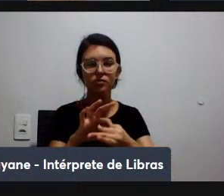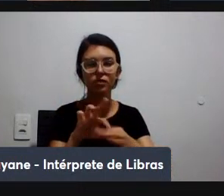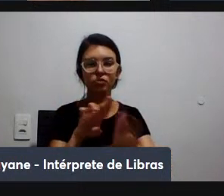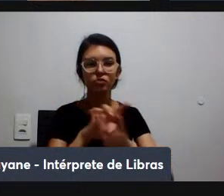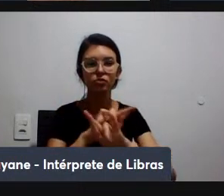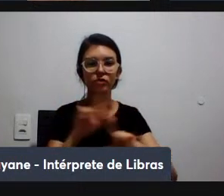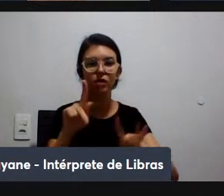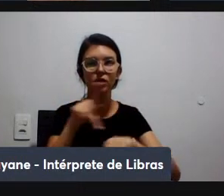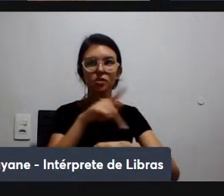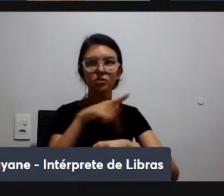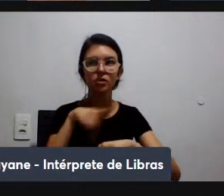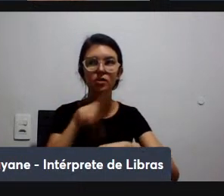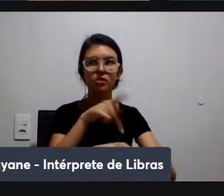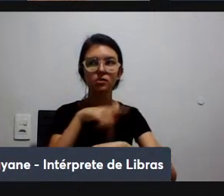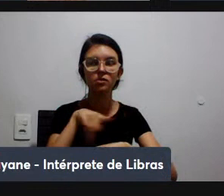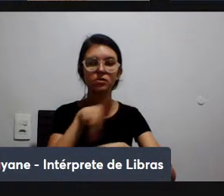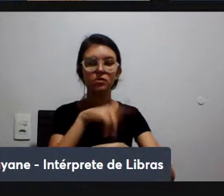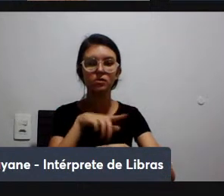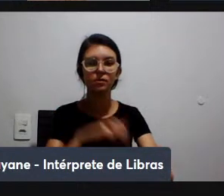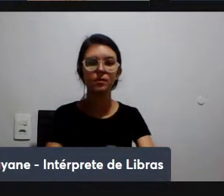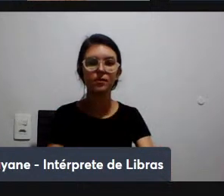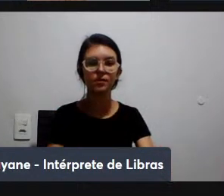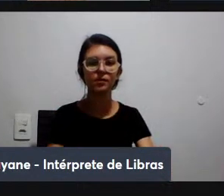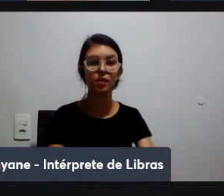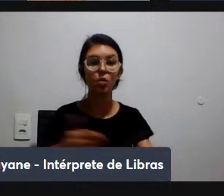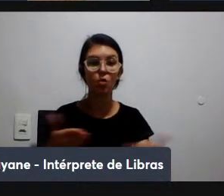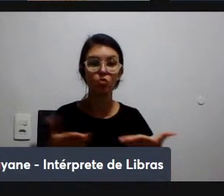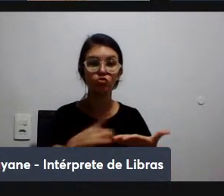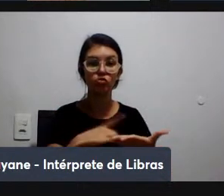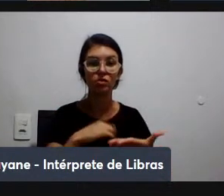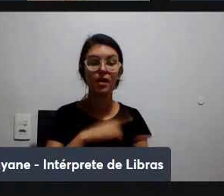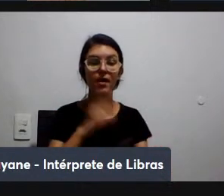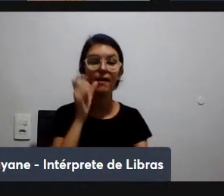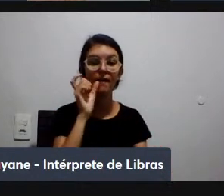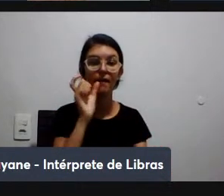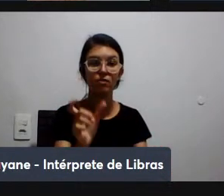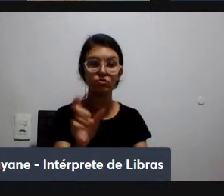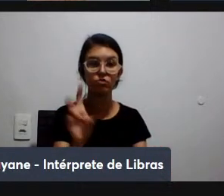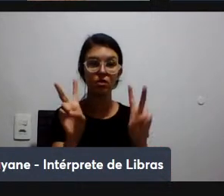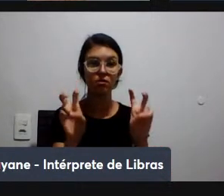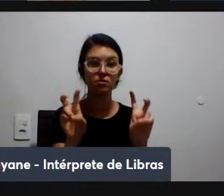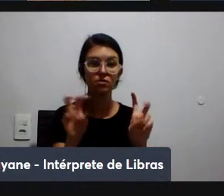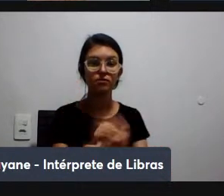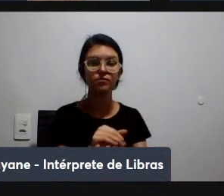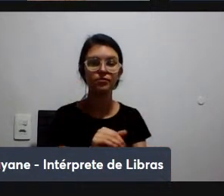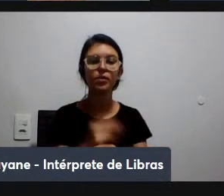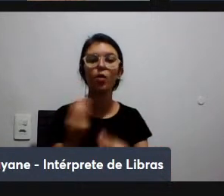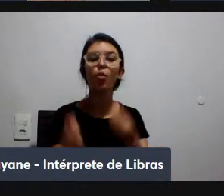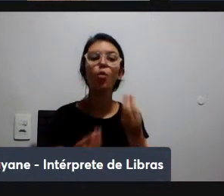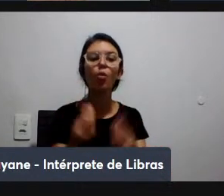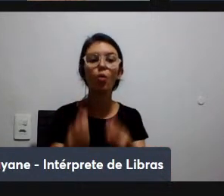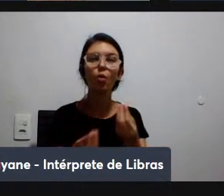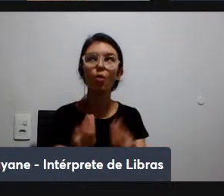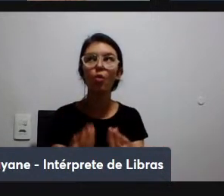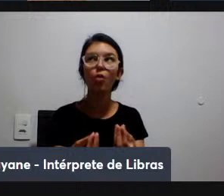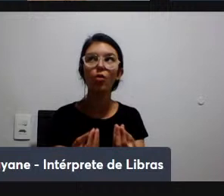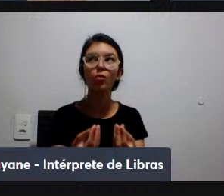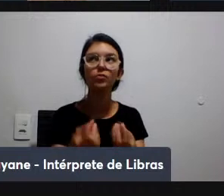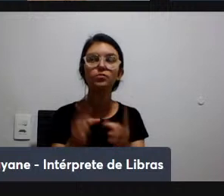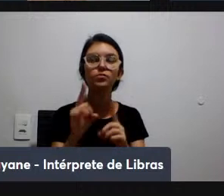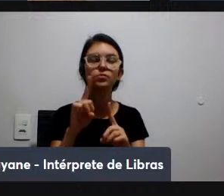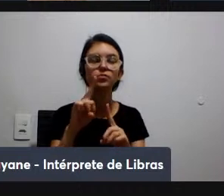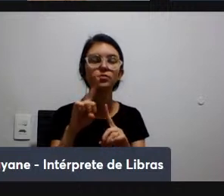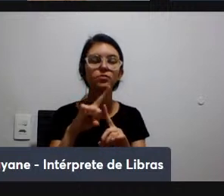países, e há hoje uma crítica disso como uma forma de acabar